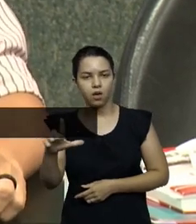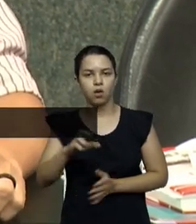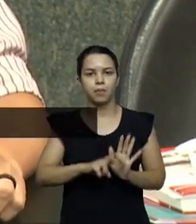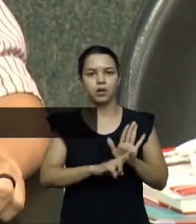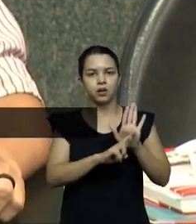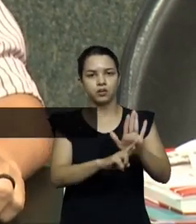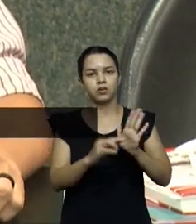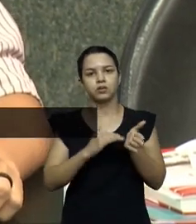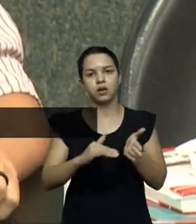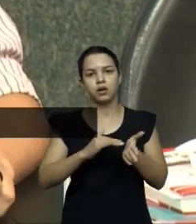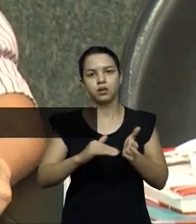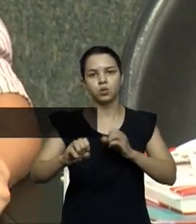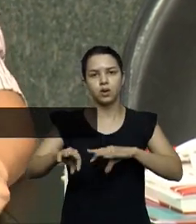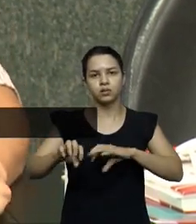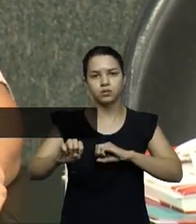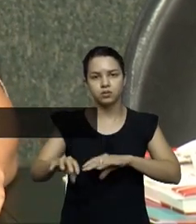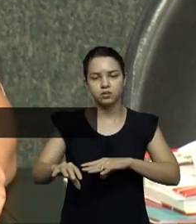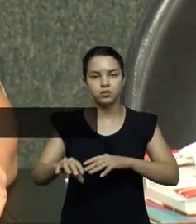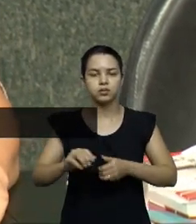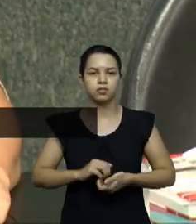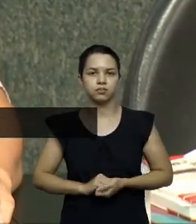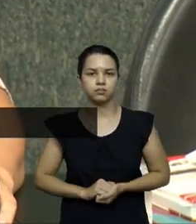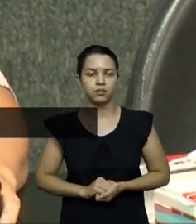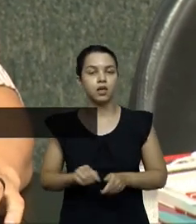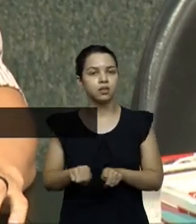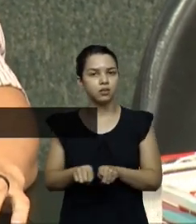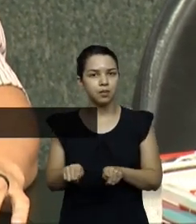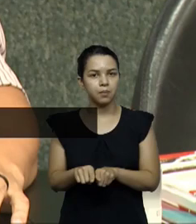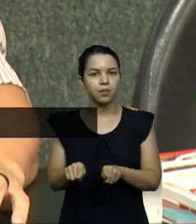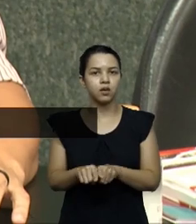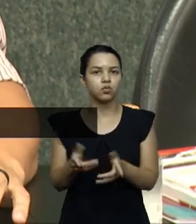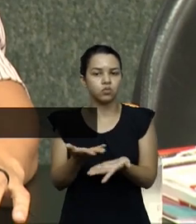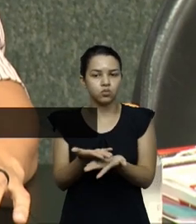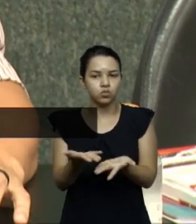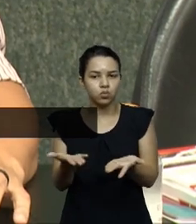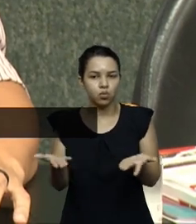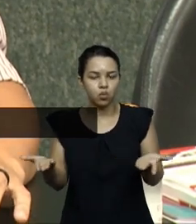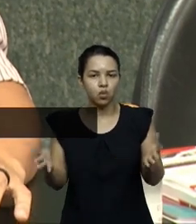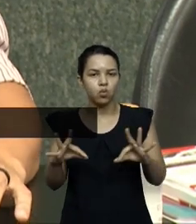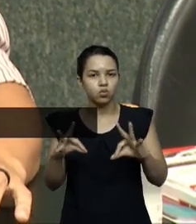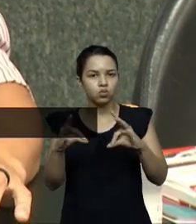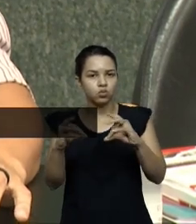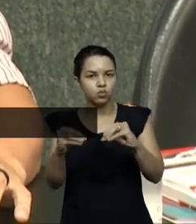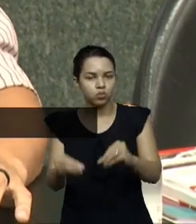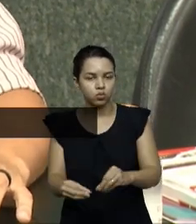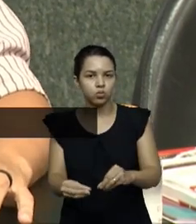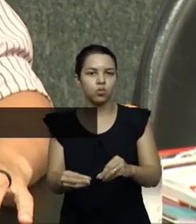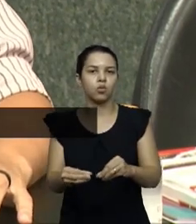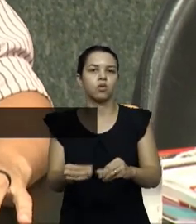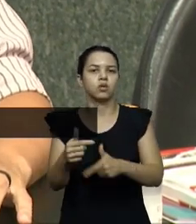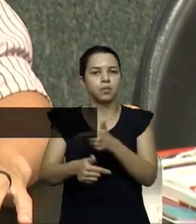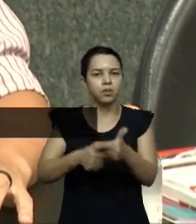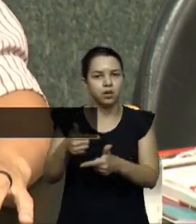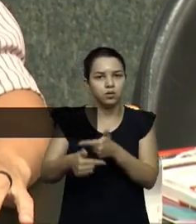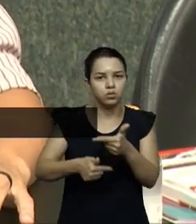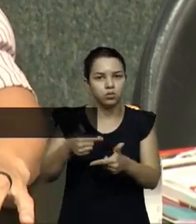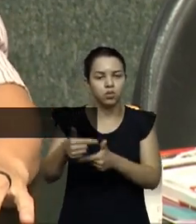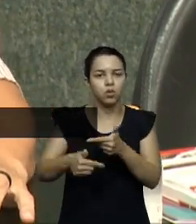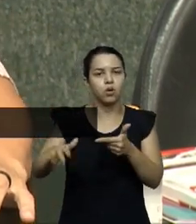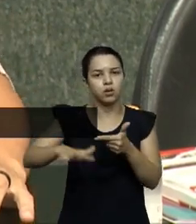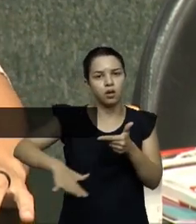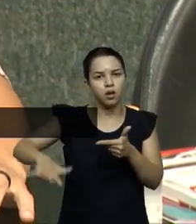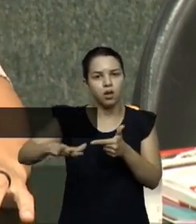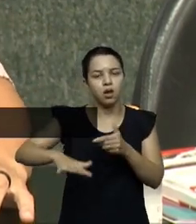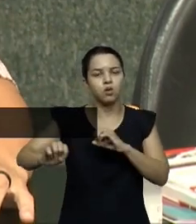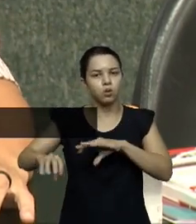secretaria de educação e sal daqui a todos e todas e todos os trabalhadores trabalhadores da educação que nos